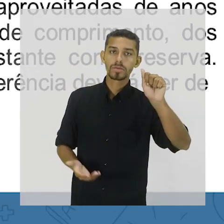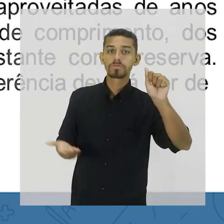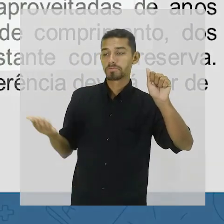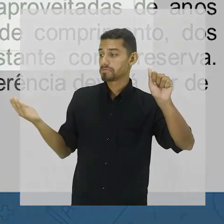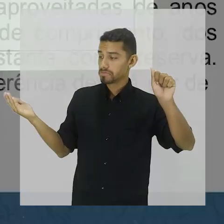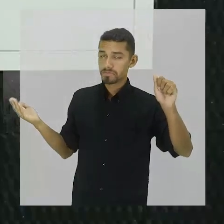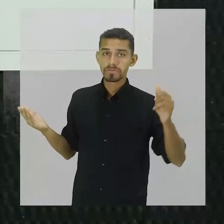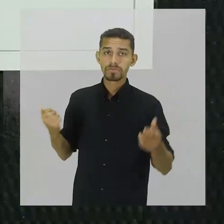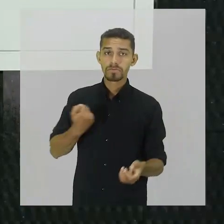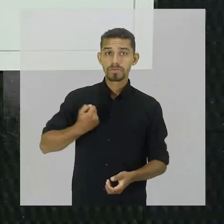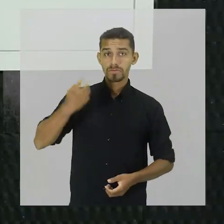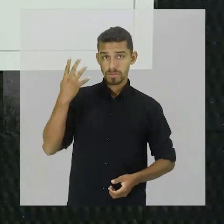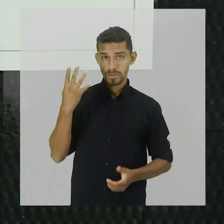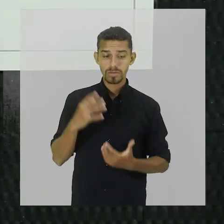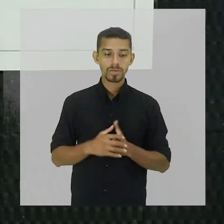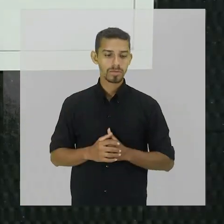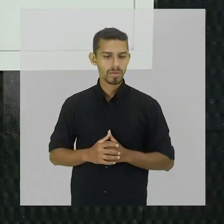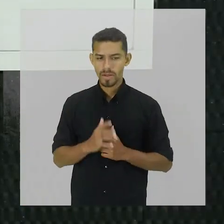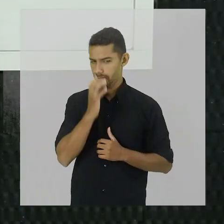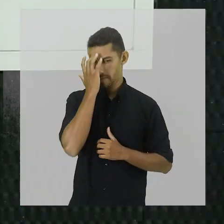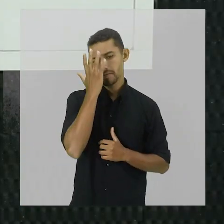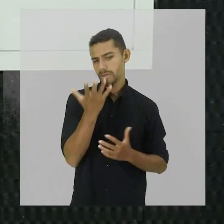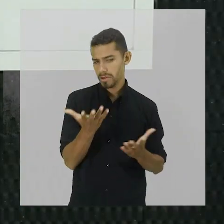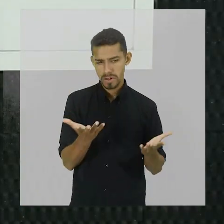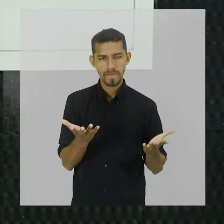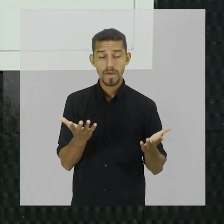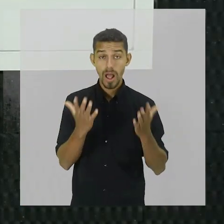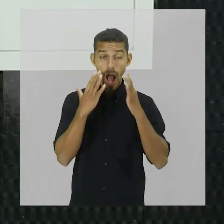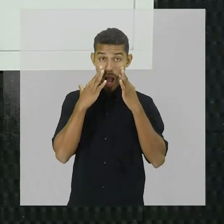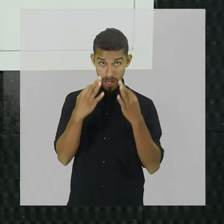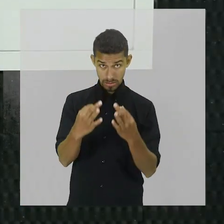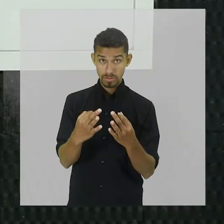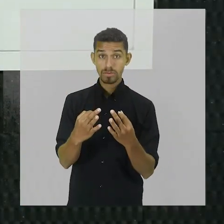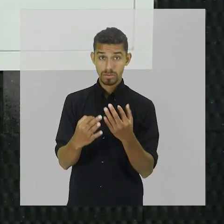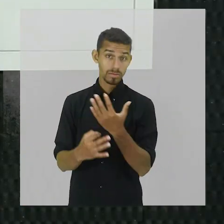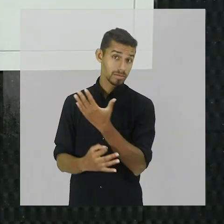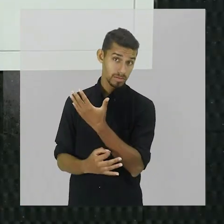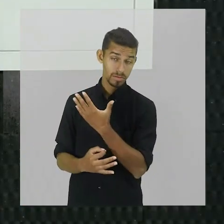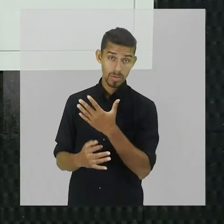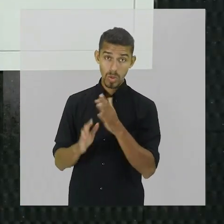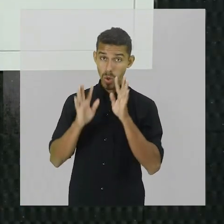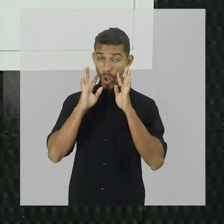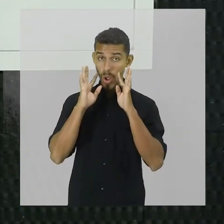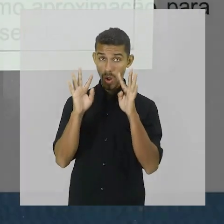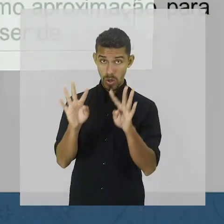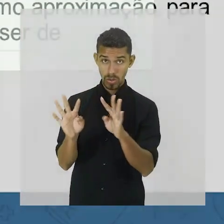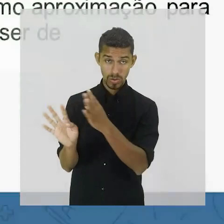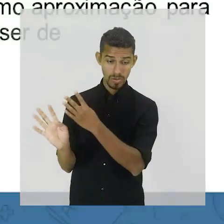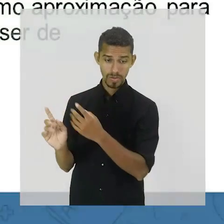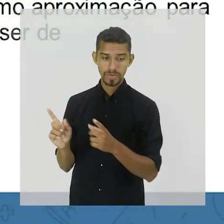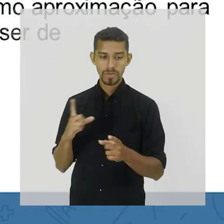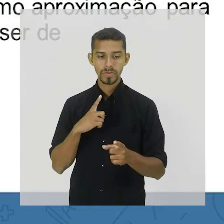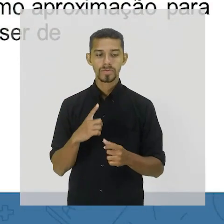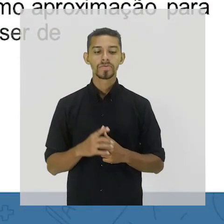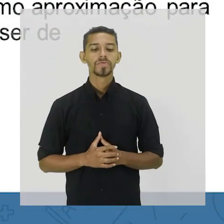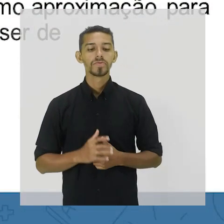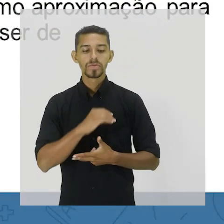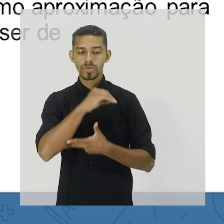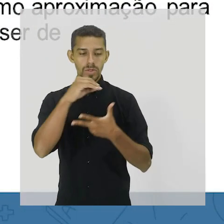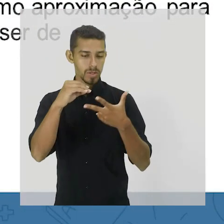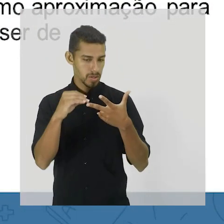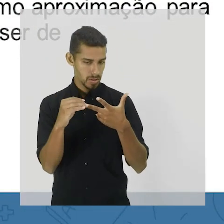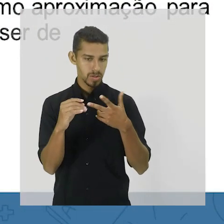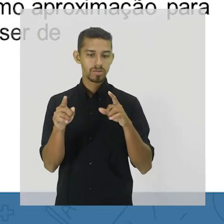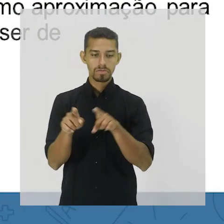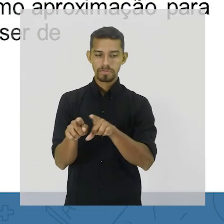Beleza, turminha? Legal. Então, preste atenção aí no cone. Segunda questão, já é uma questão aqui